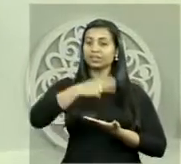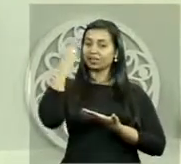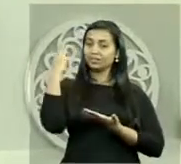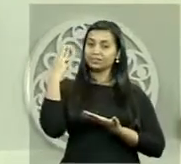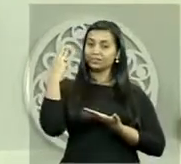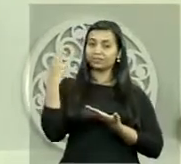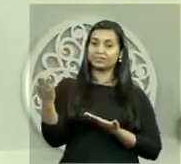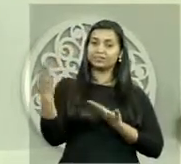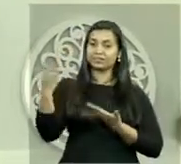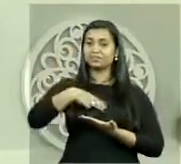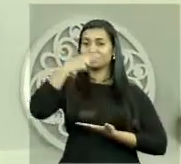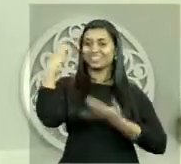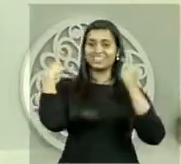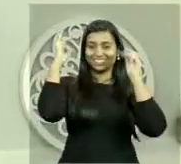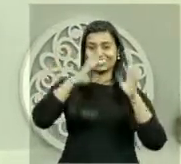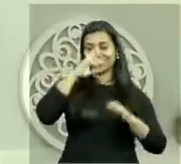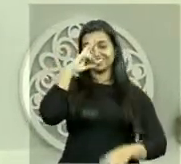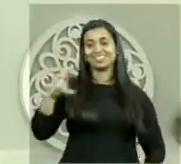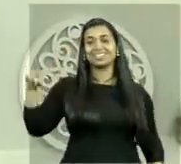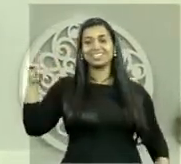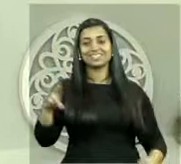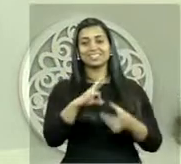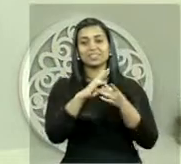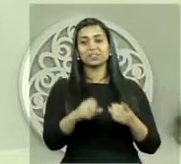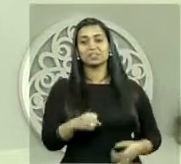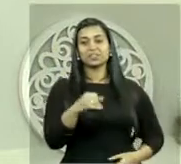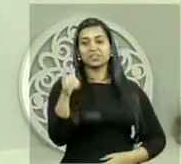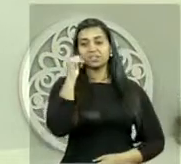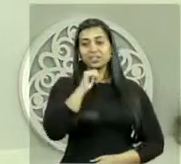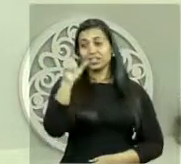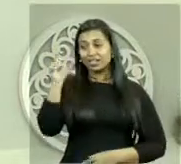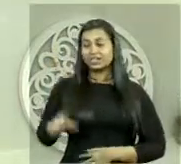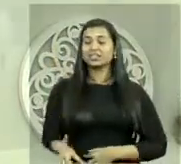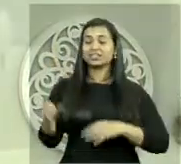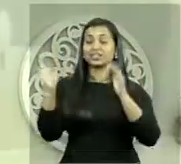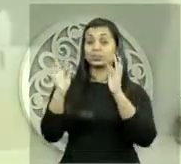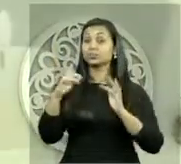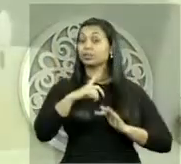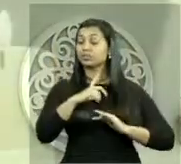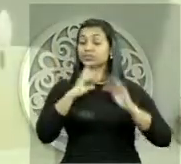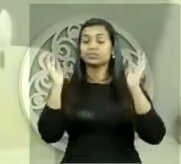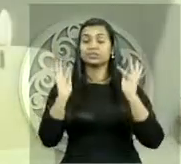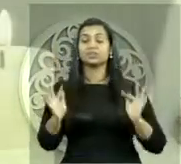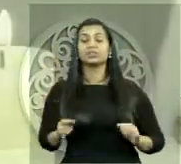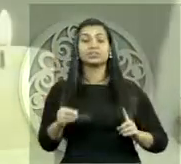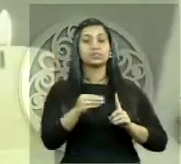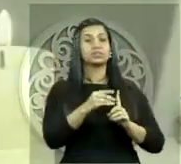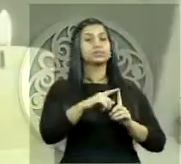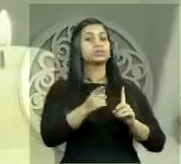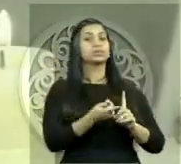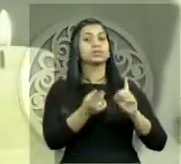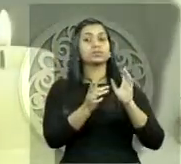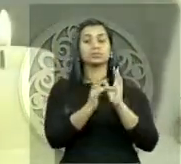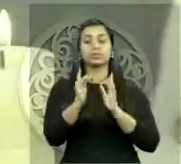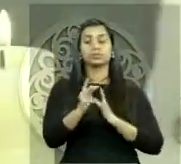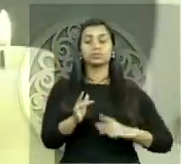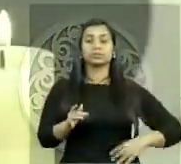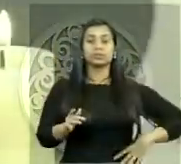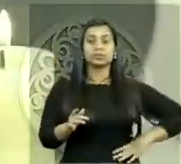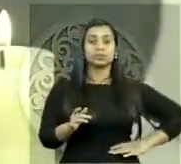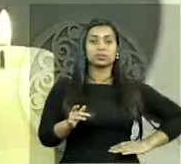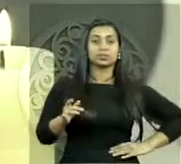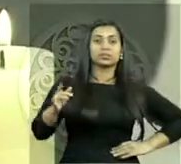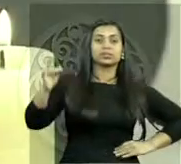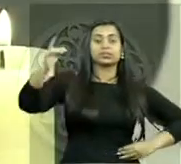morte. Amém. Ave Maria, cheia de graça, o Senhor é convosco. Bendita sois vós entre as mulheres e bendito é o fruto do